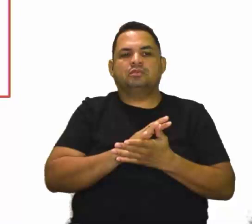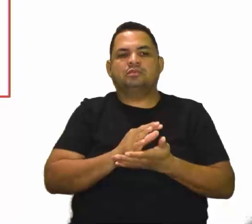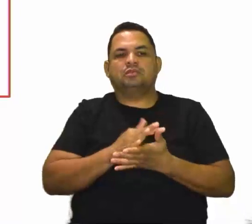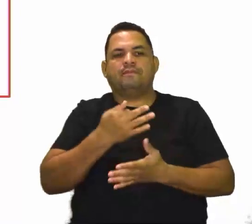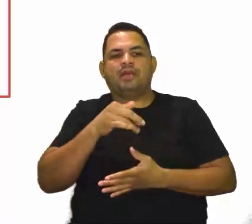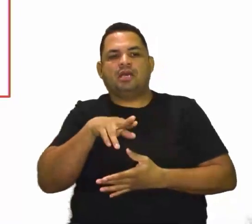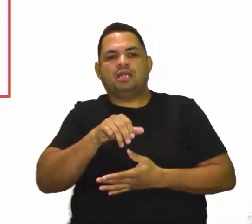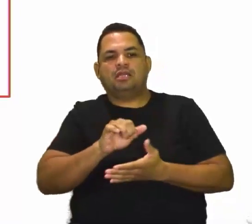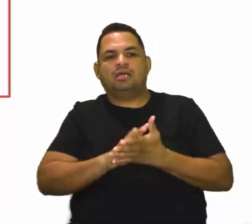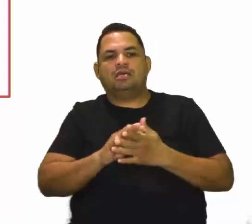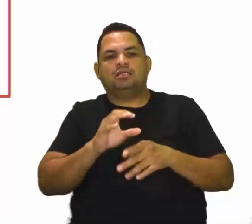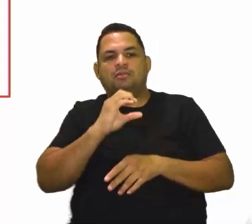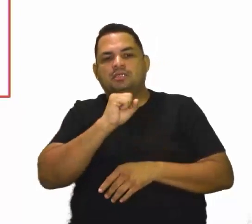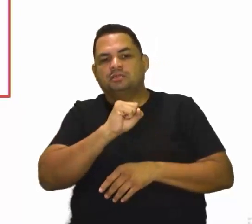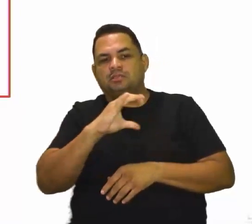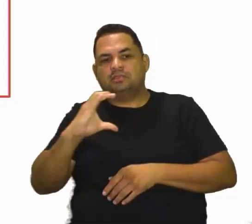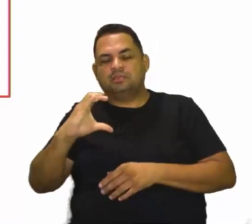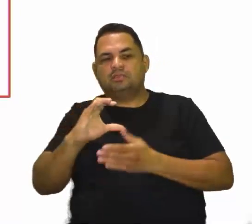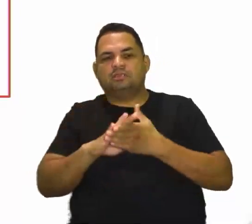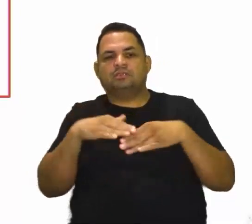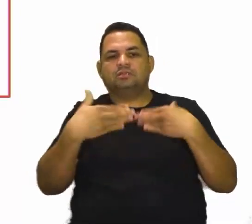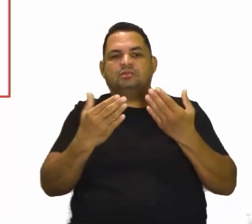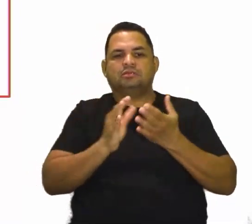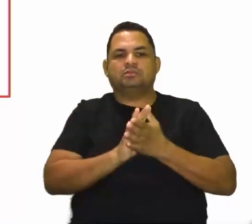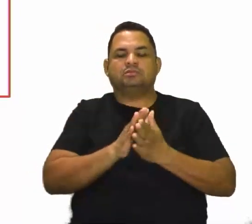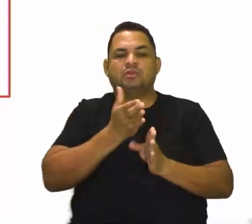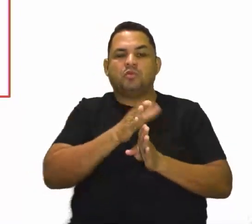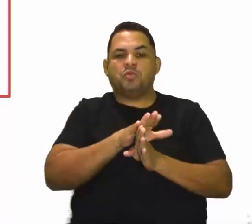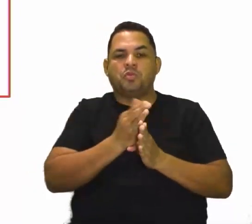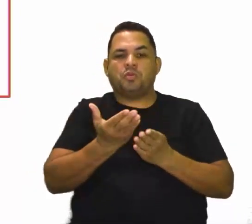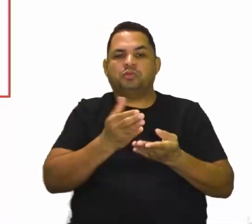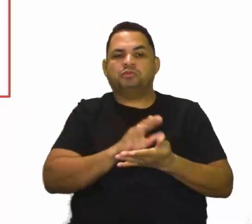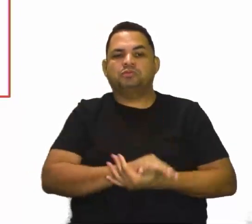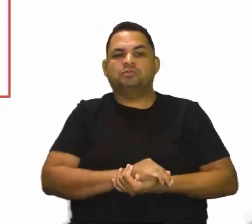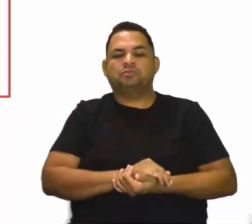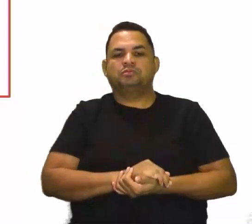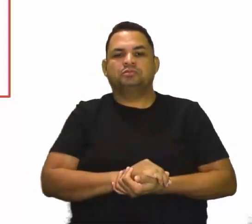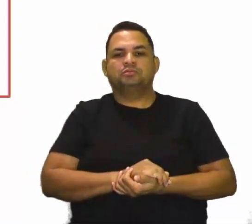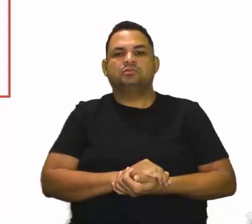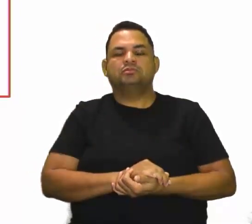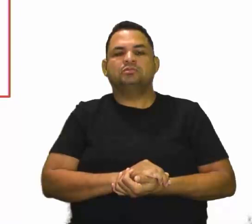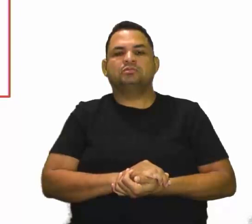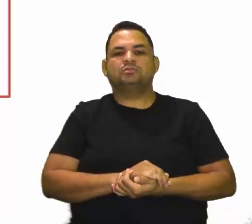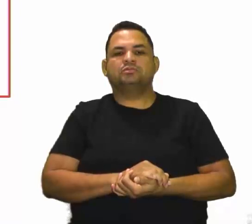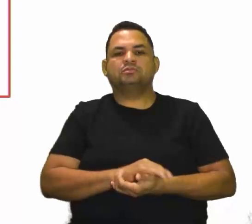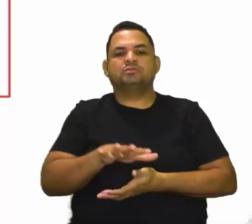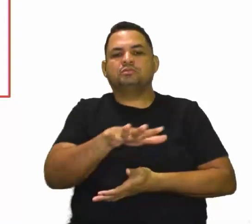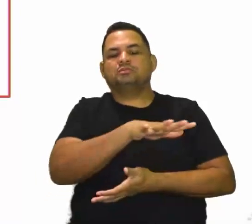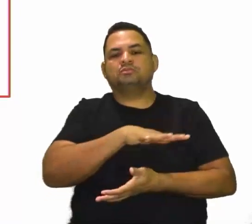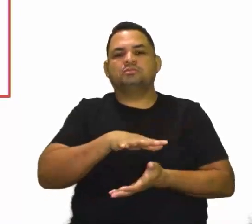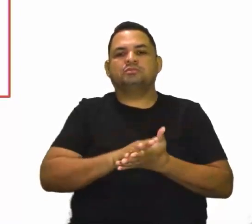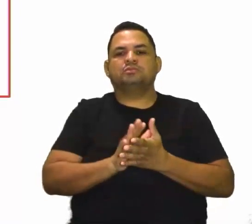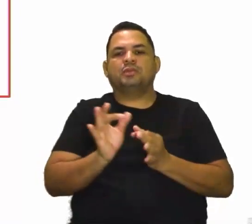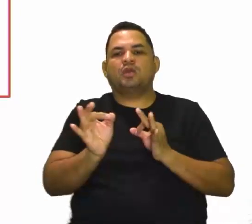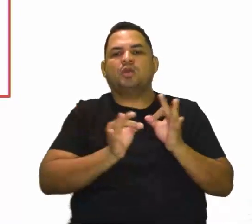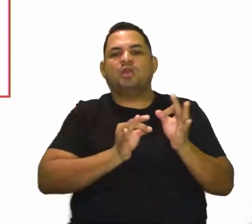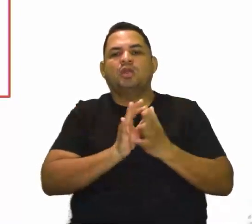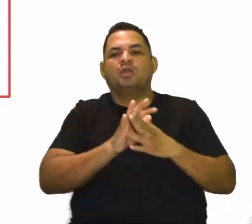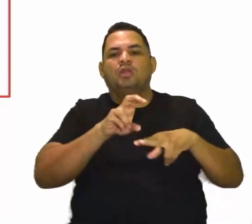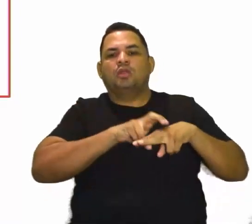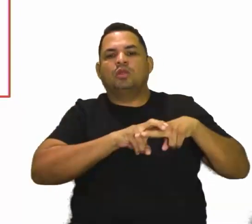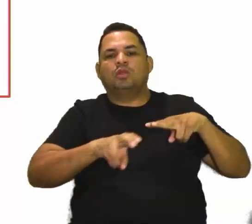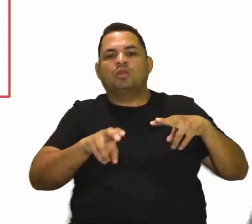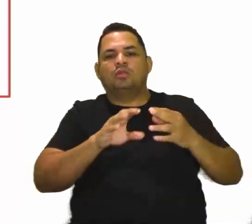Santa Catarina era uma região contestada ali pelos dois estados. Lá nesse início da construção dessa ferrovia, feita